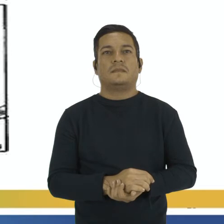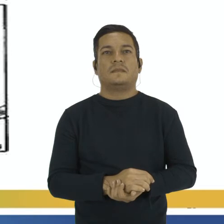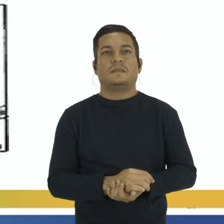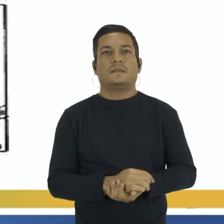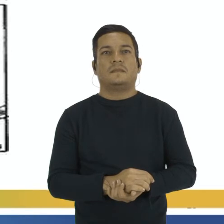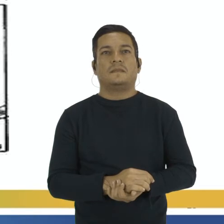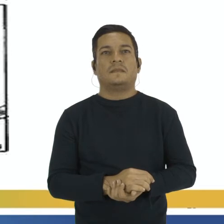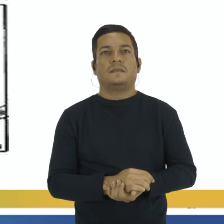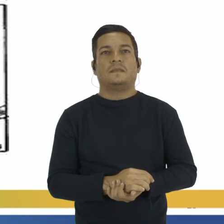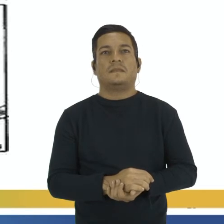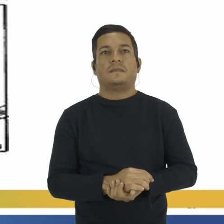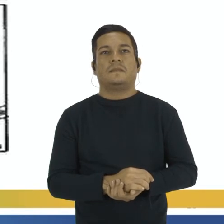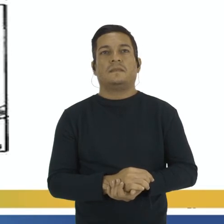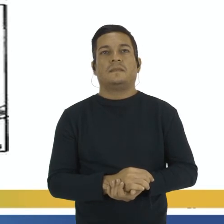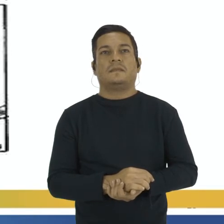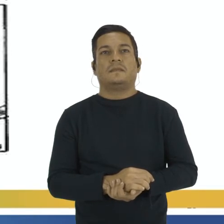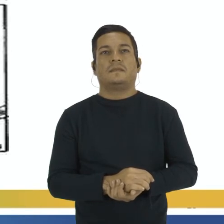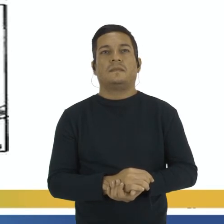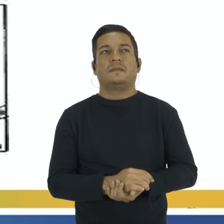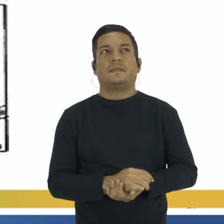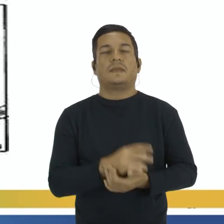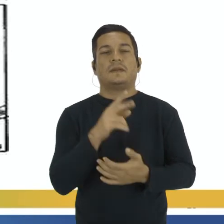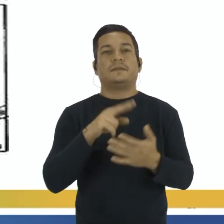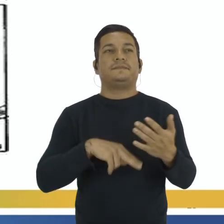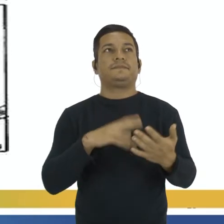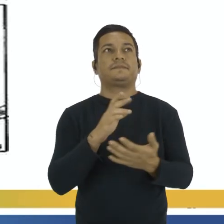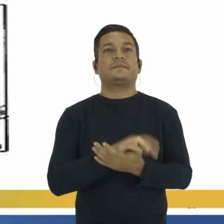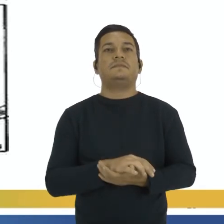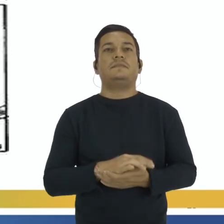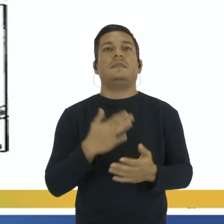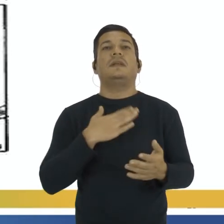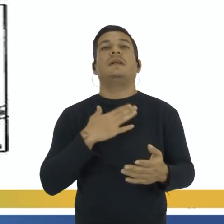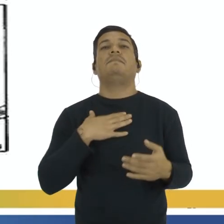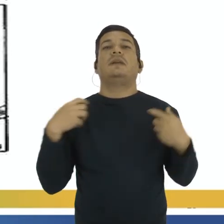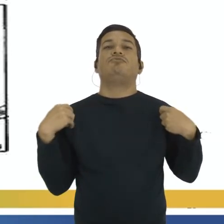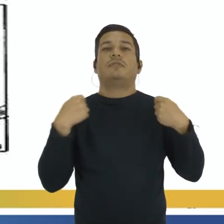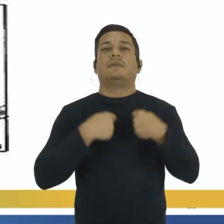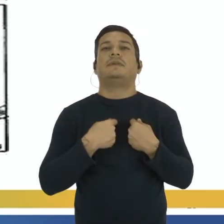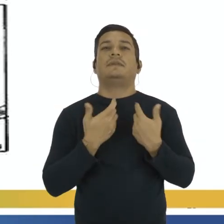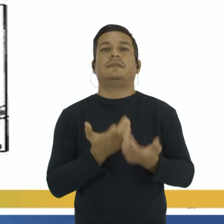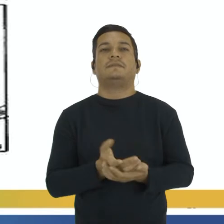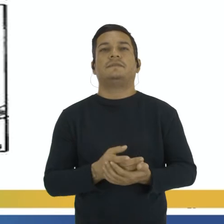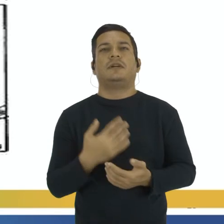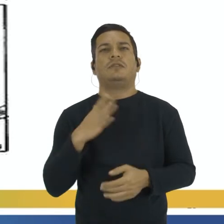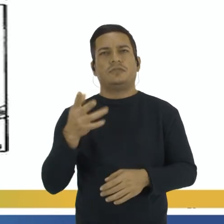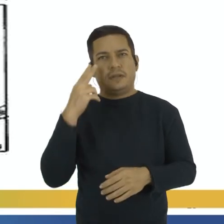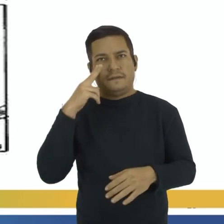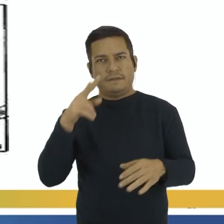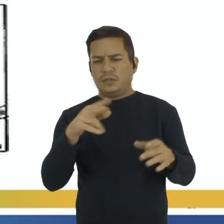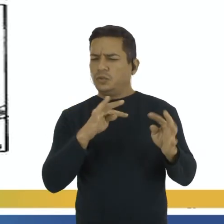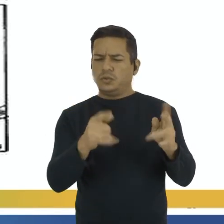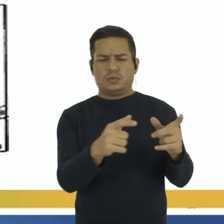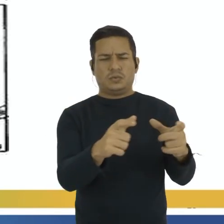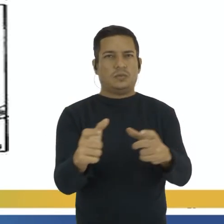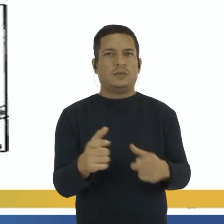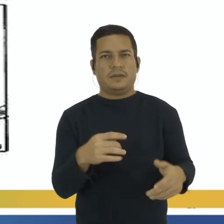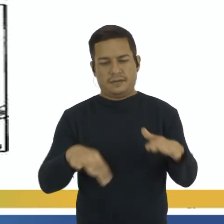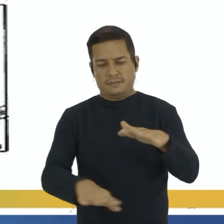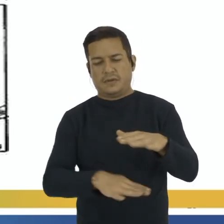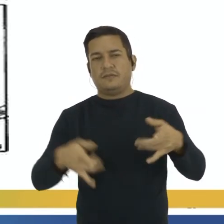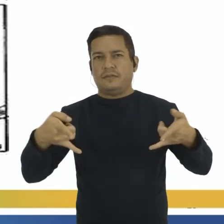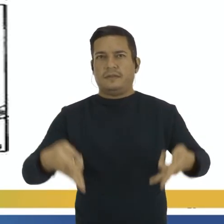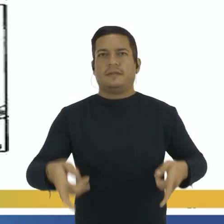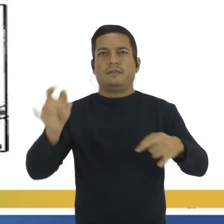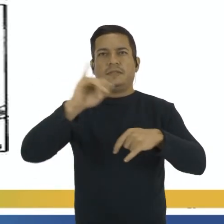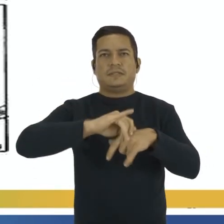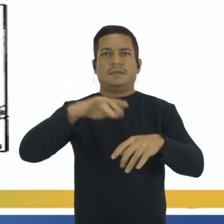Próximo quadrinho. Leia a tirinha. Cadê minha jaqueta? Eu já olhei em todo canto, debaixo da cama,